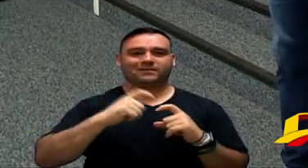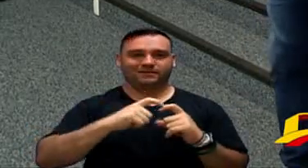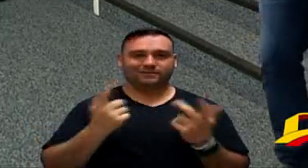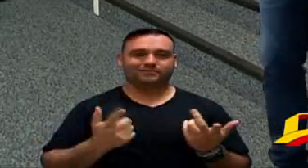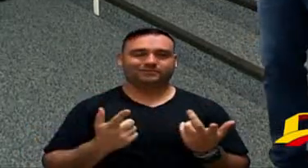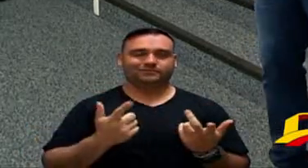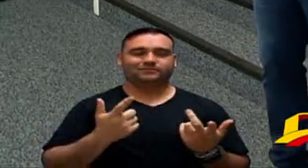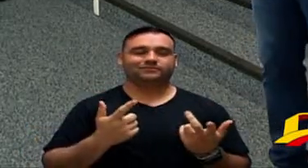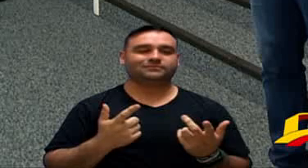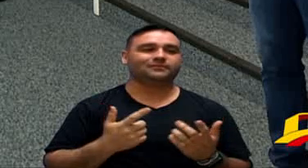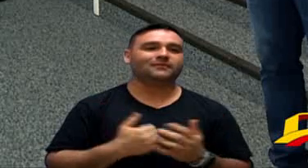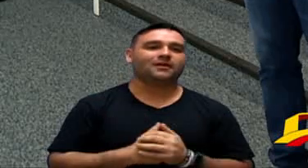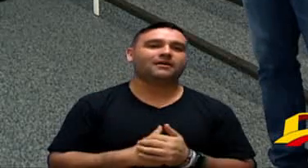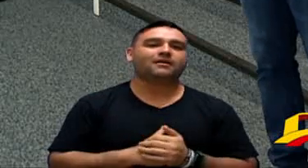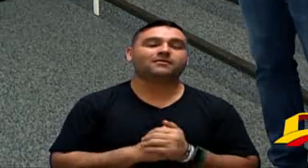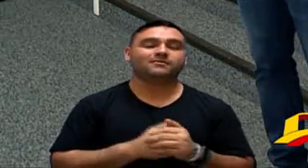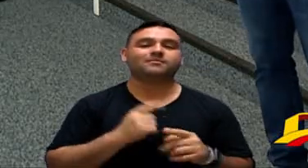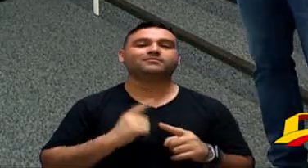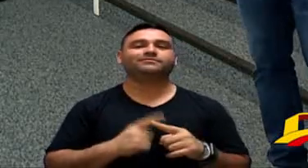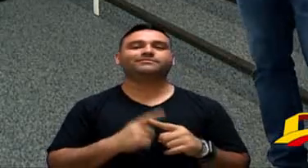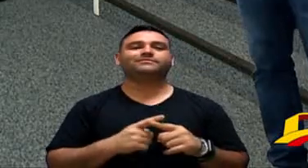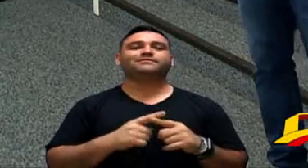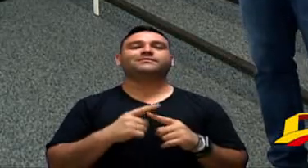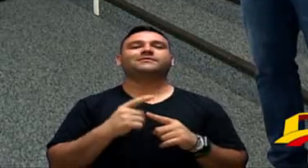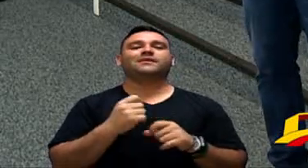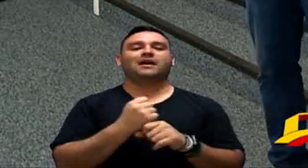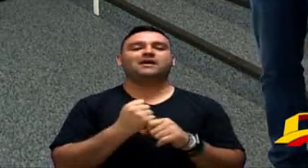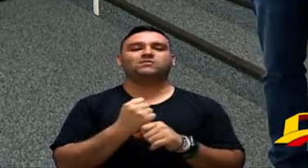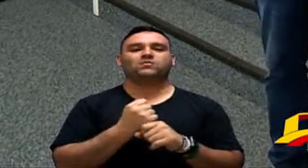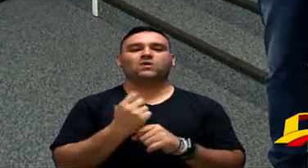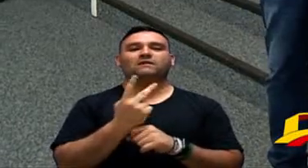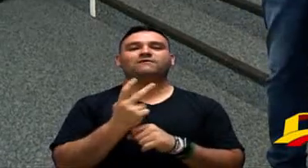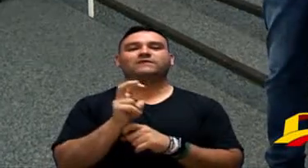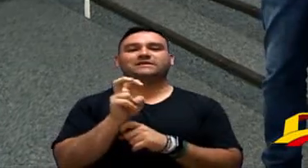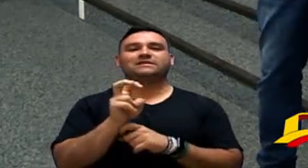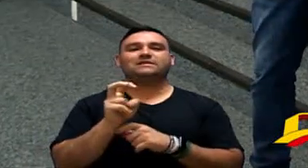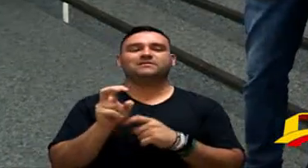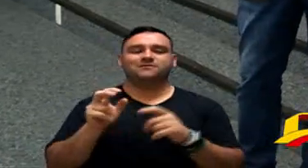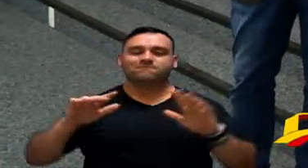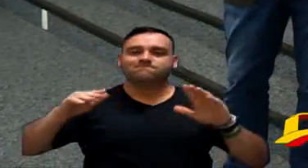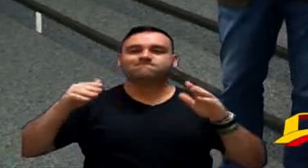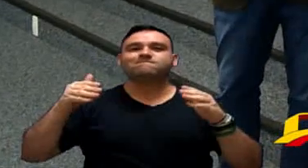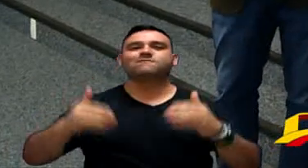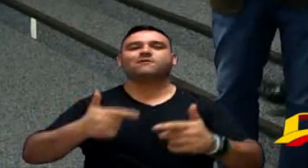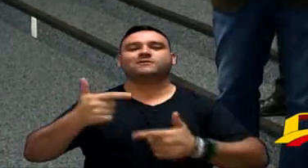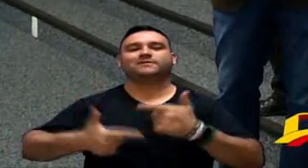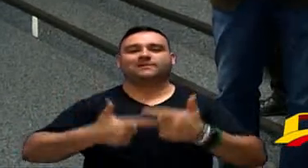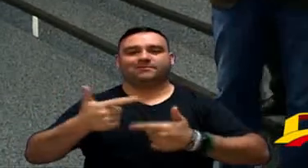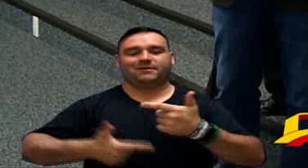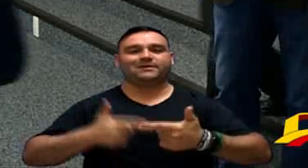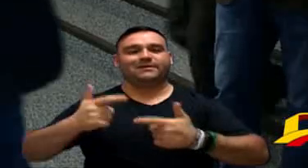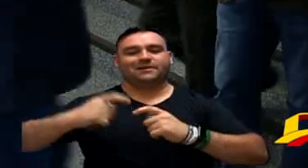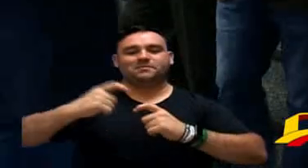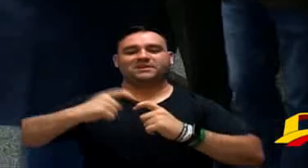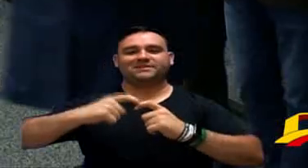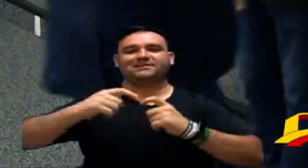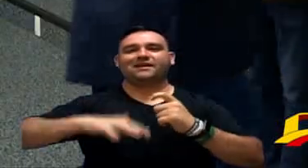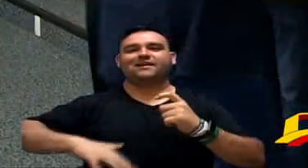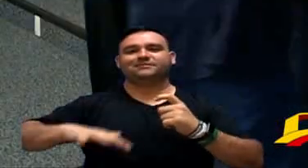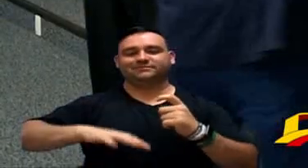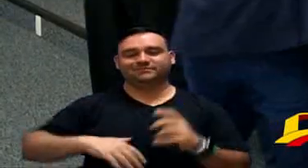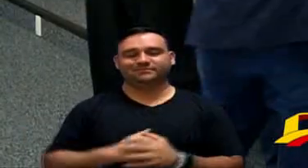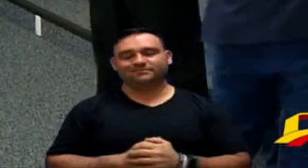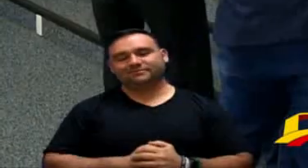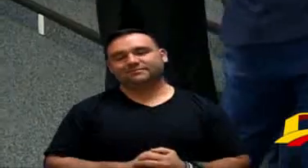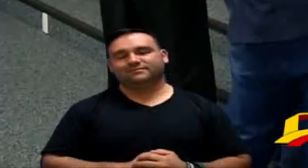Silva brasileiro pelos 25 anos dedicados ao exercício da medicina